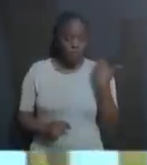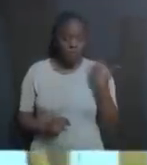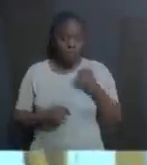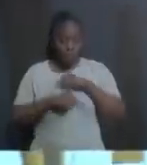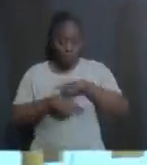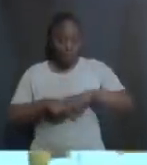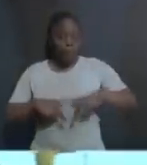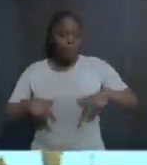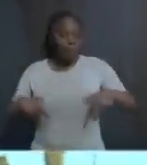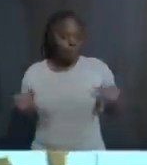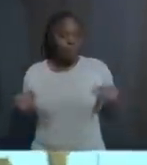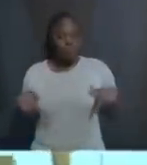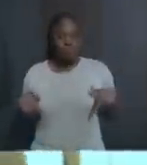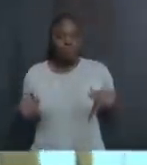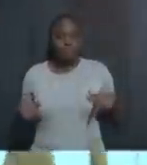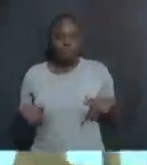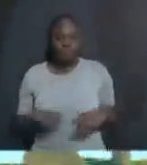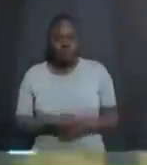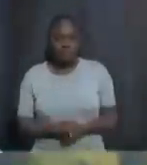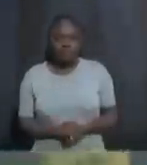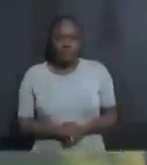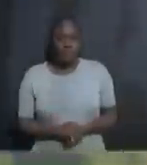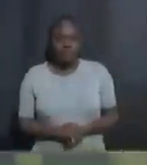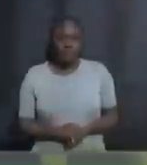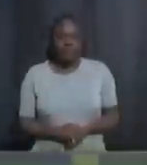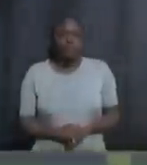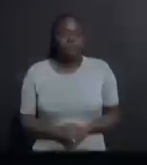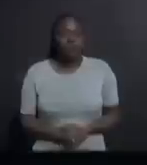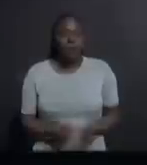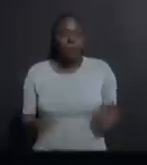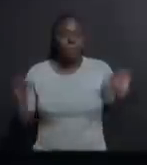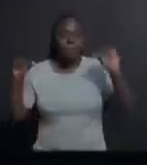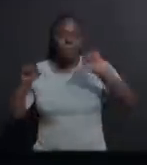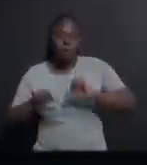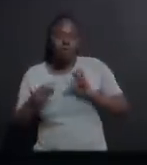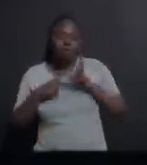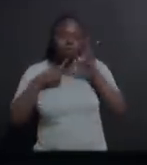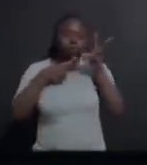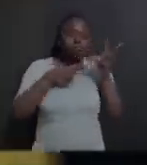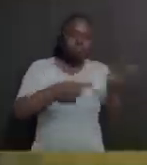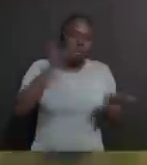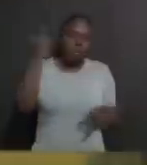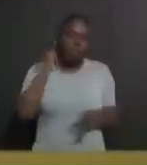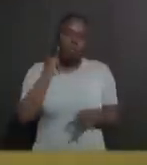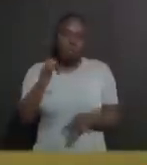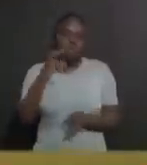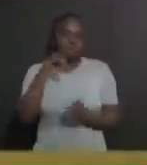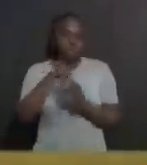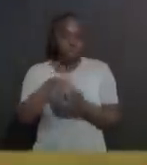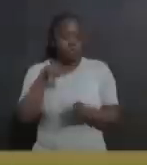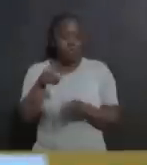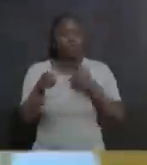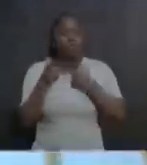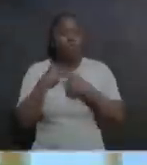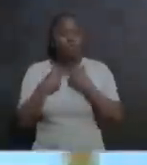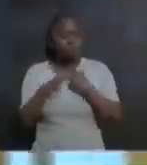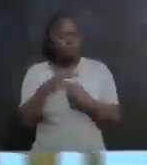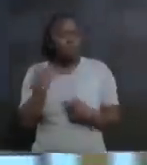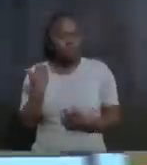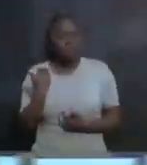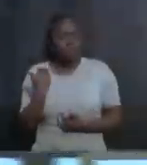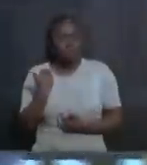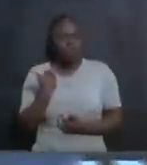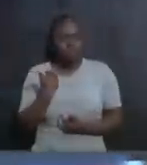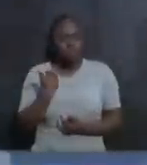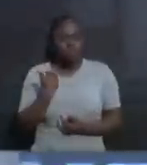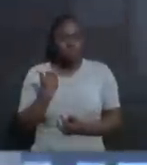Tem coisa muito pior do que ser perseguido por profetizar. É ir dormir com a profecia dentro de você. Dá vontade de morrer. Dá